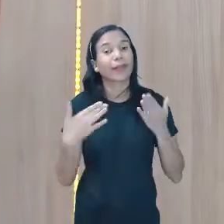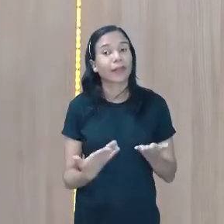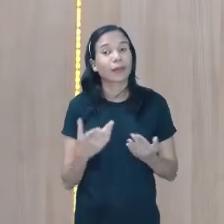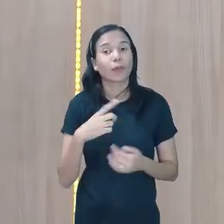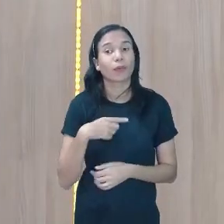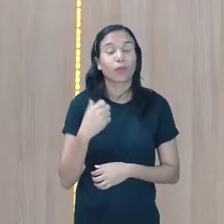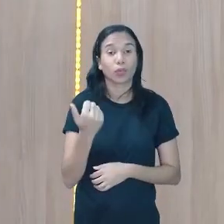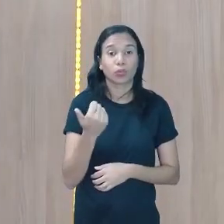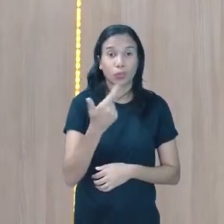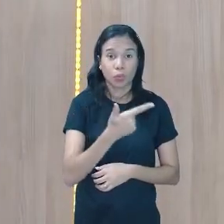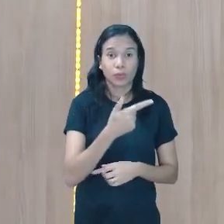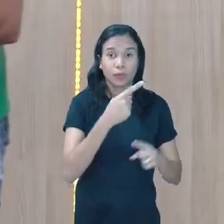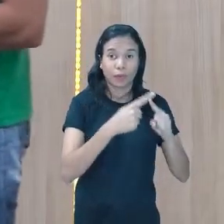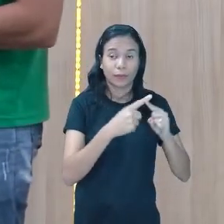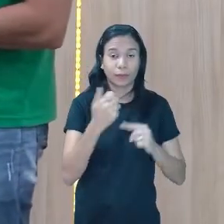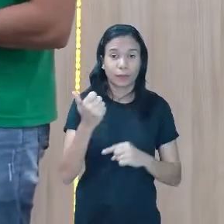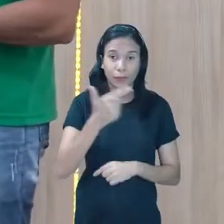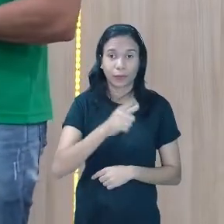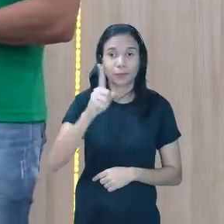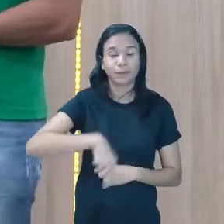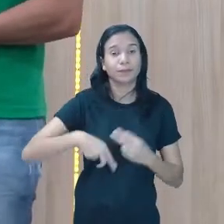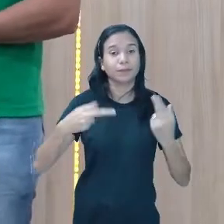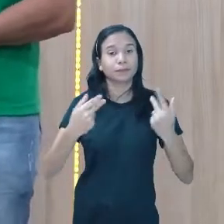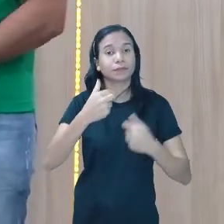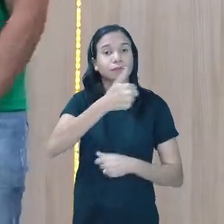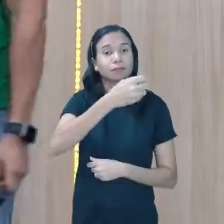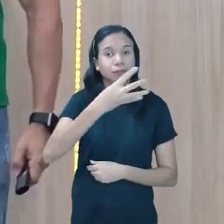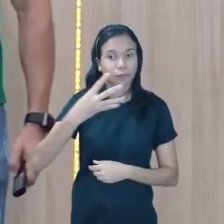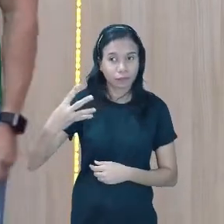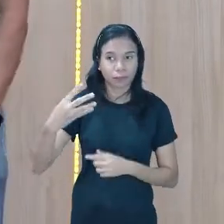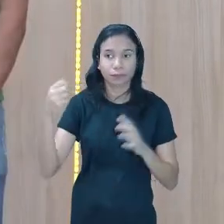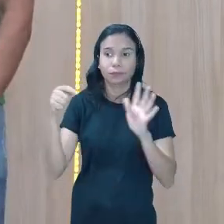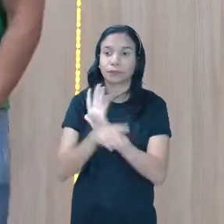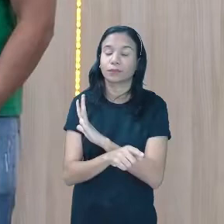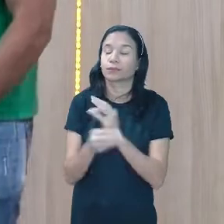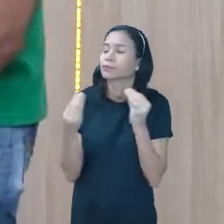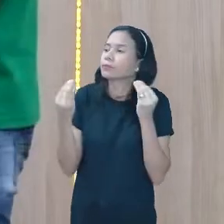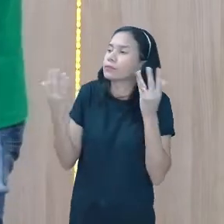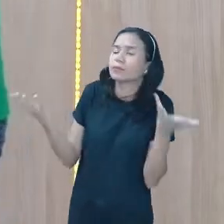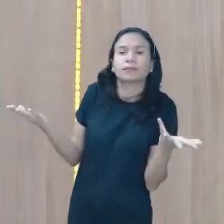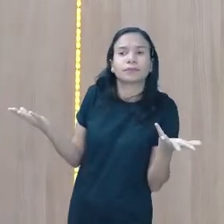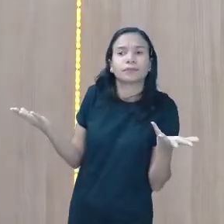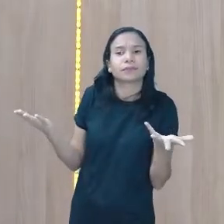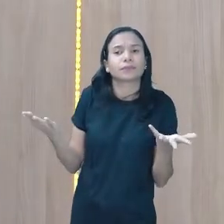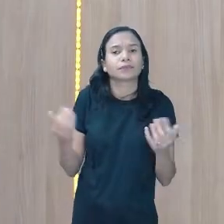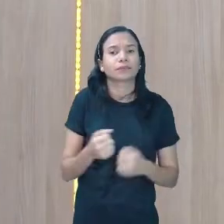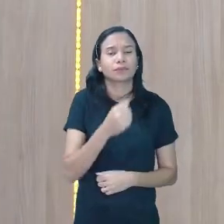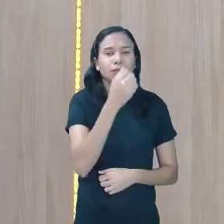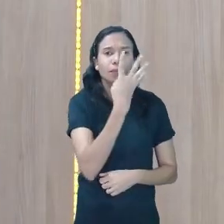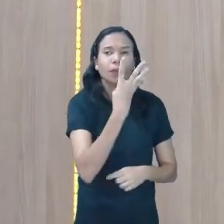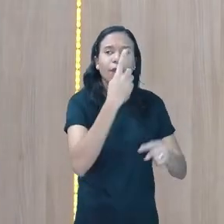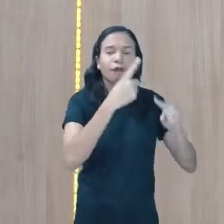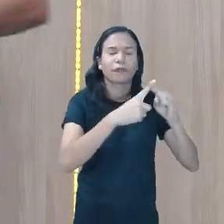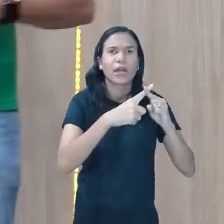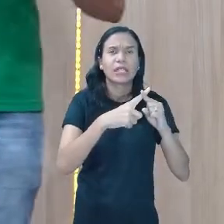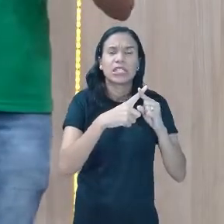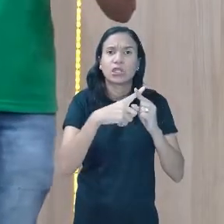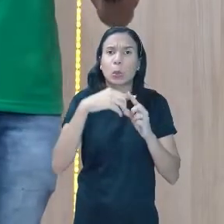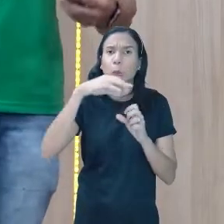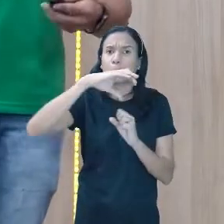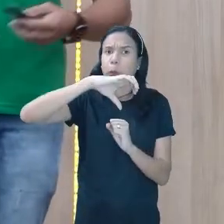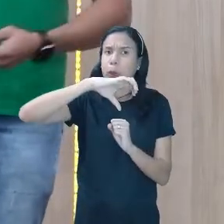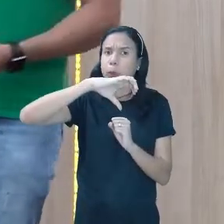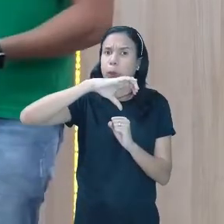Então, 12 vezes 12 é igual a 144. E a pergunta é, 4 vezes